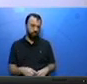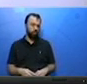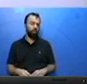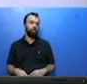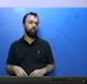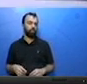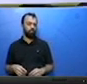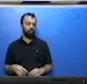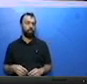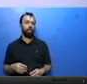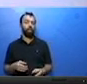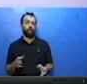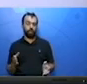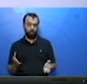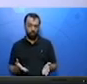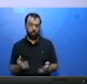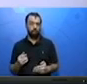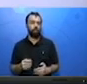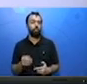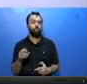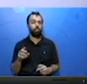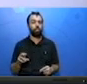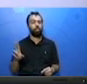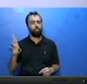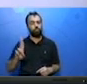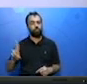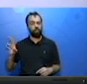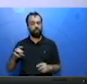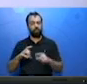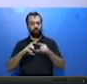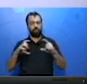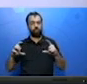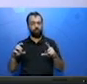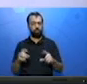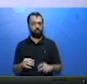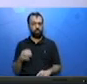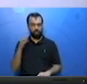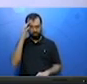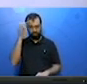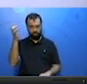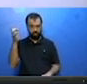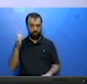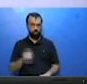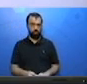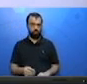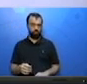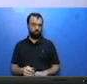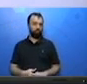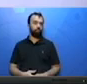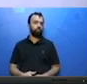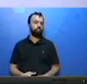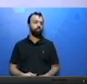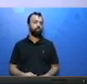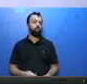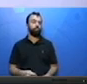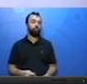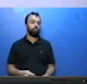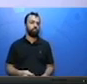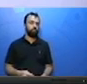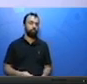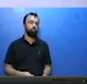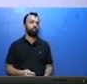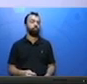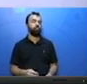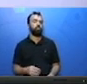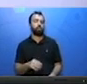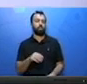nesse caso fica mais fácil pela fórmula. Então, a distância entre o ponto A e B primeiro, ó. X do A menos o X do